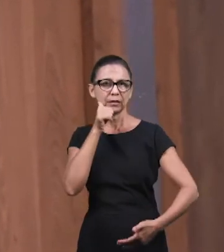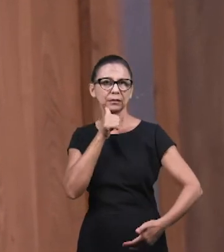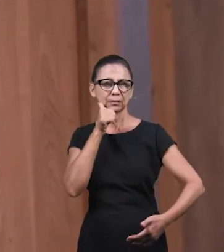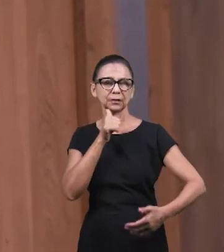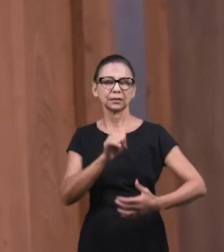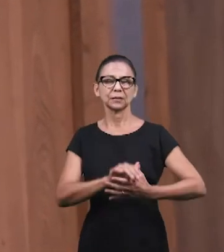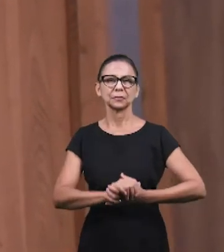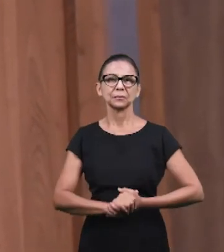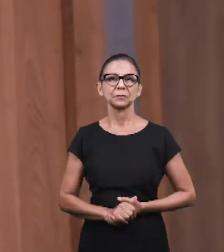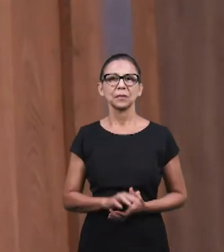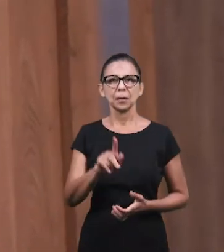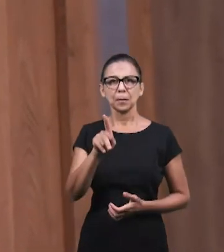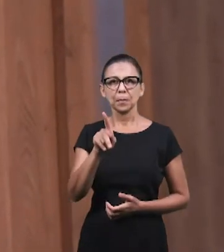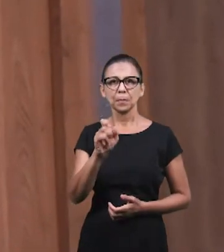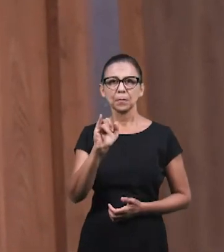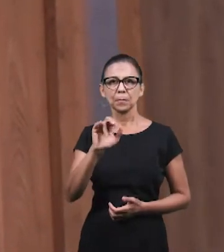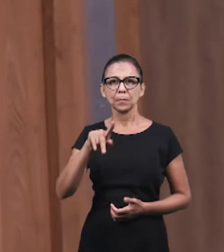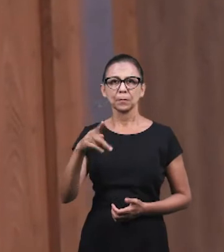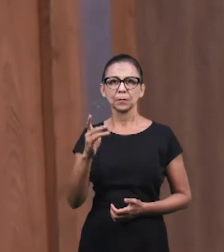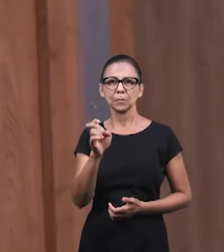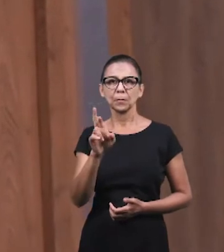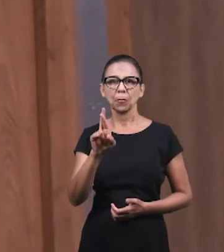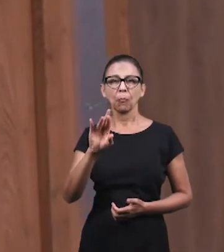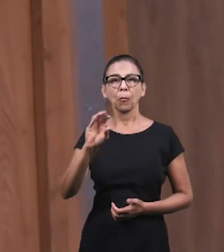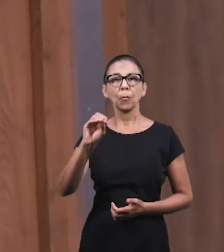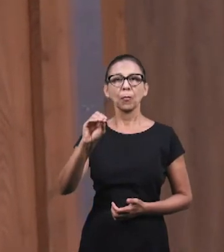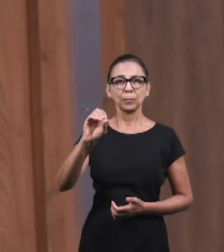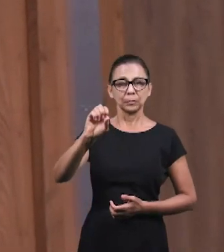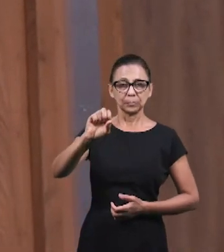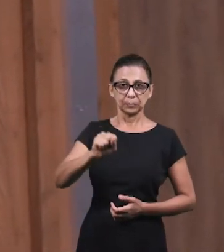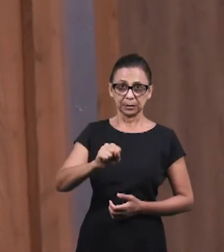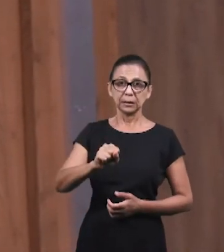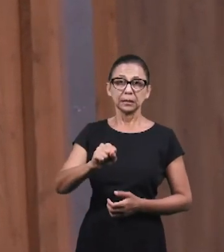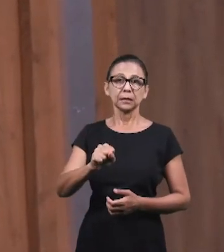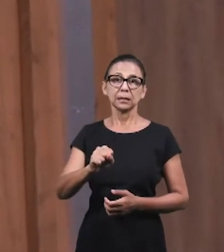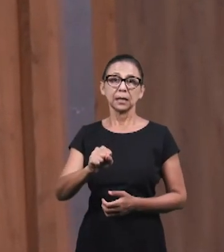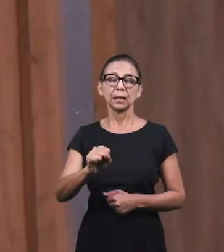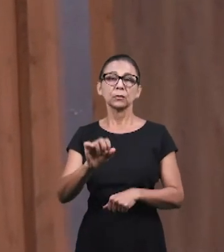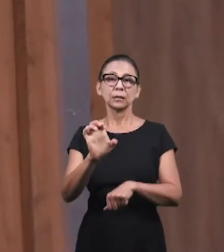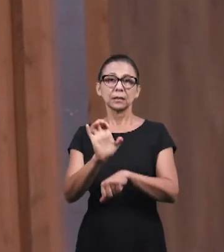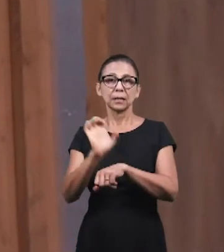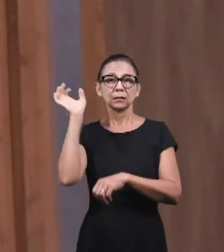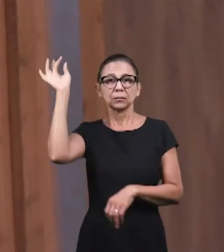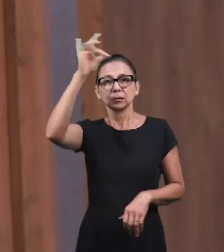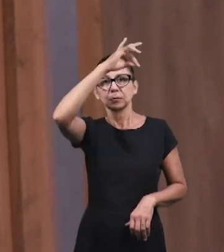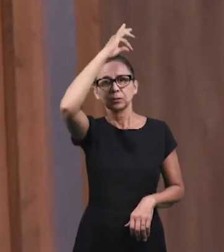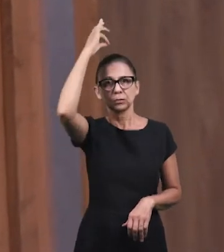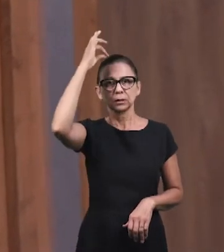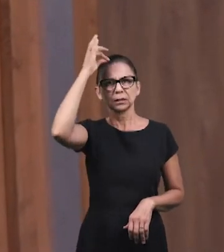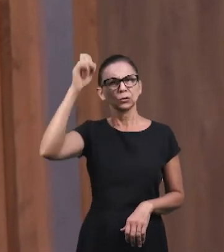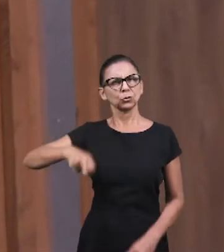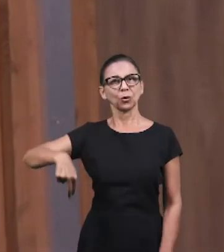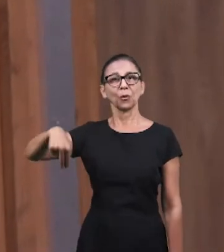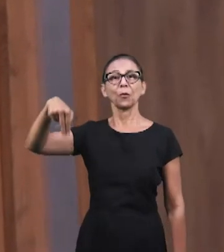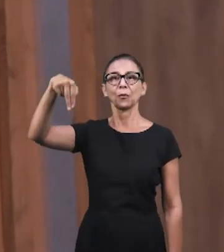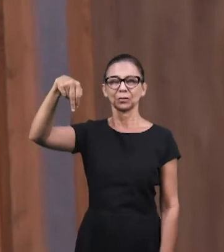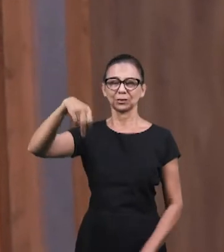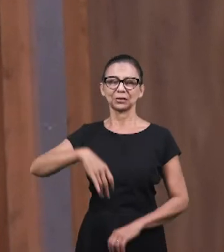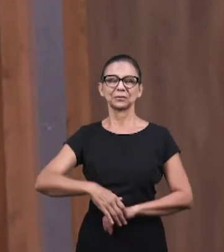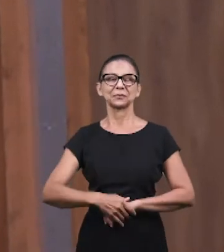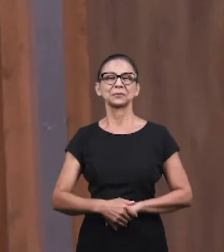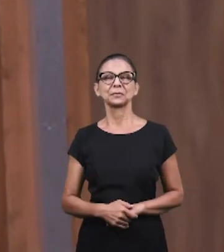do grupo de jovens da igreja de Pinheiros 1, lá na cidade de Pinheiros, no norte do estado do Espírito Santo. Ela vai dar a